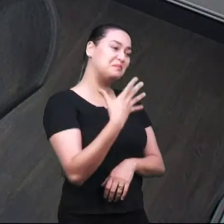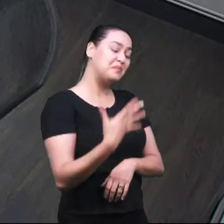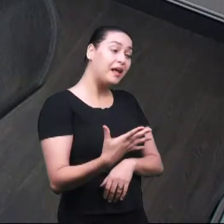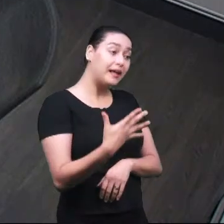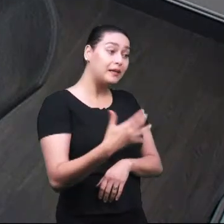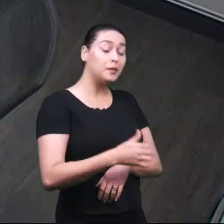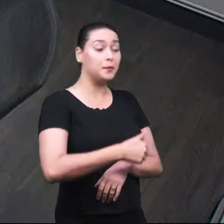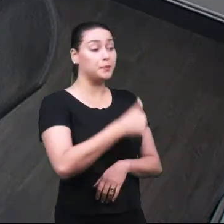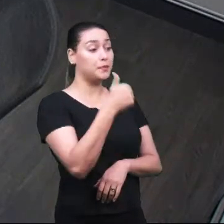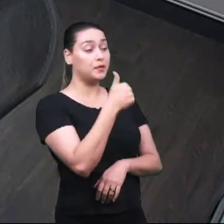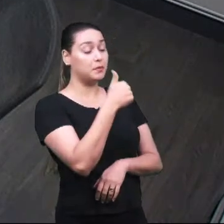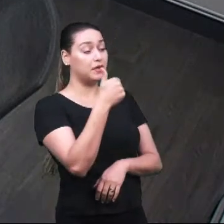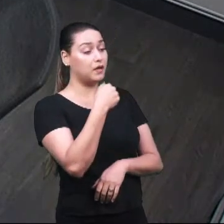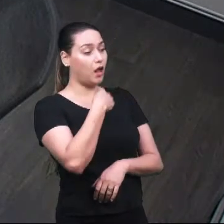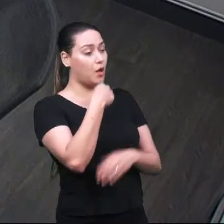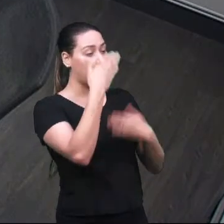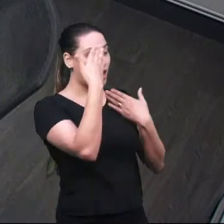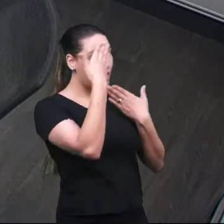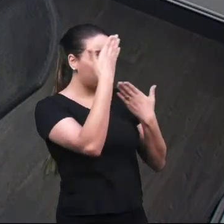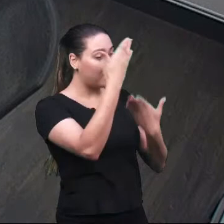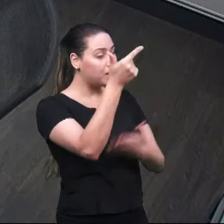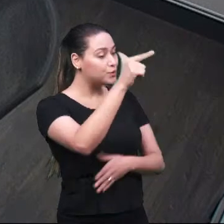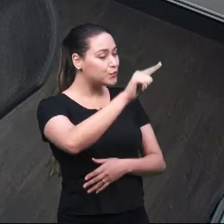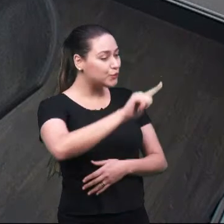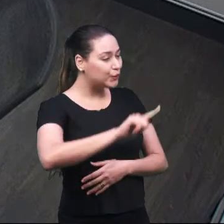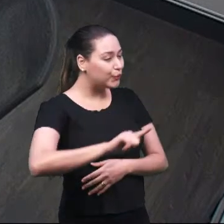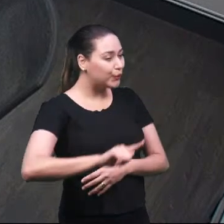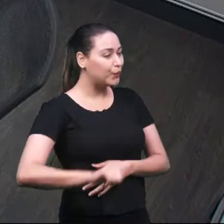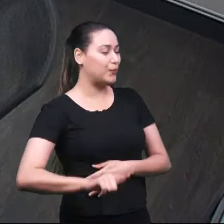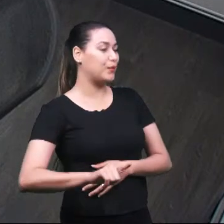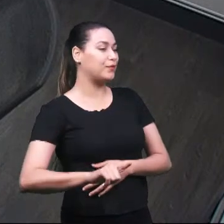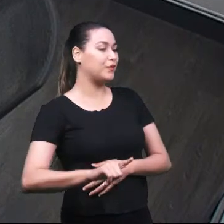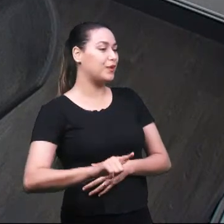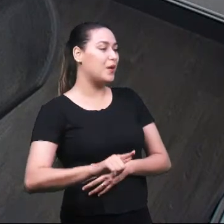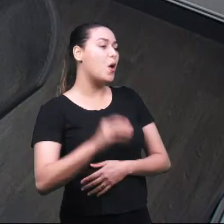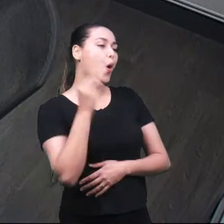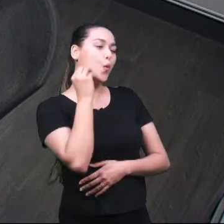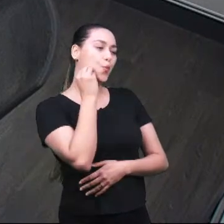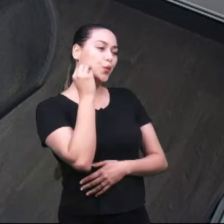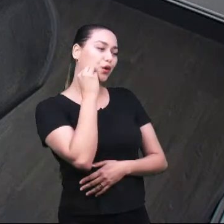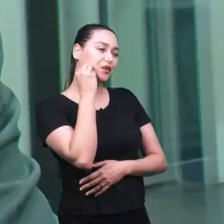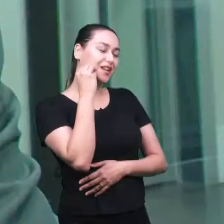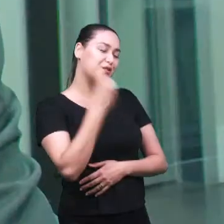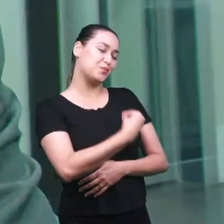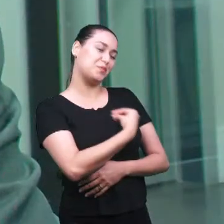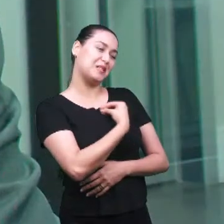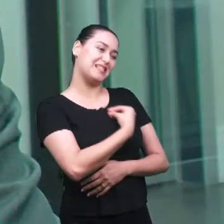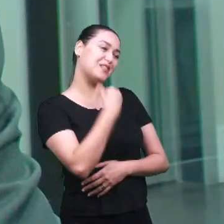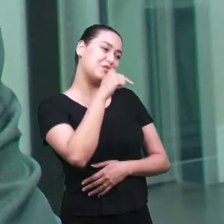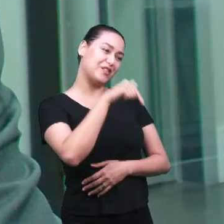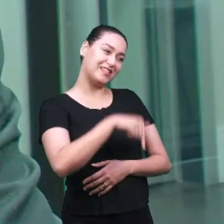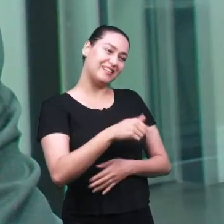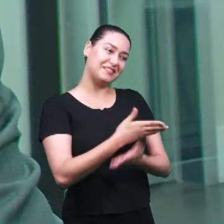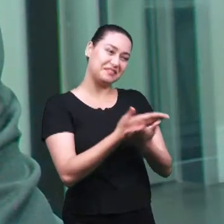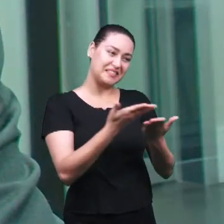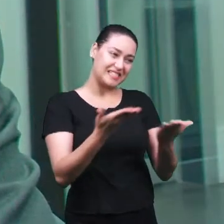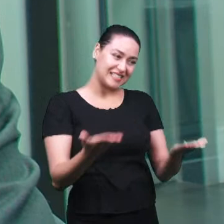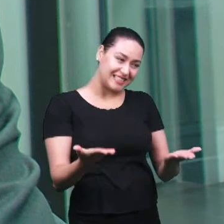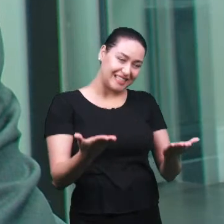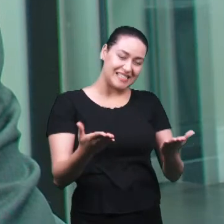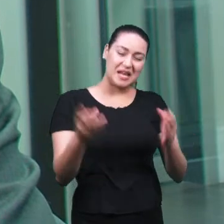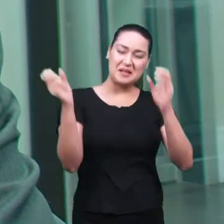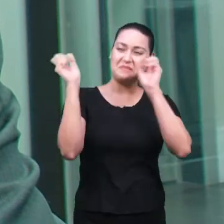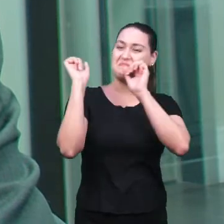lugar, eu agradeço mais uma vez a oportunidade de estar aqui com os queridos. É sempre uma bênção,